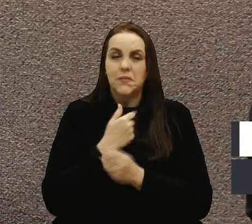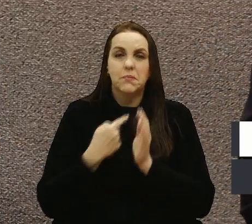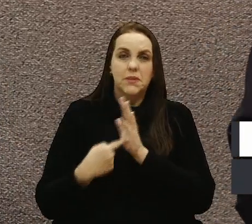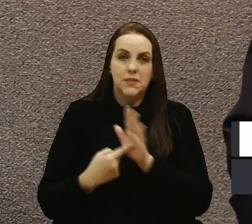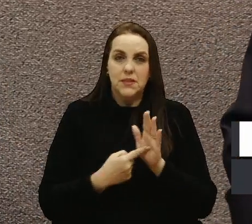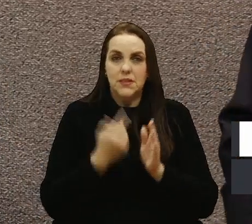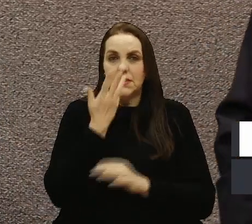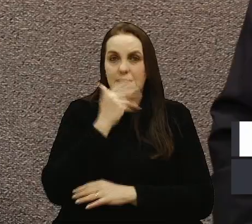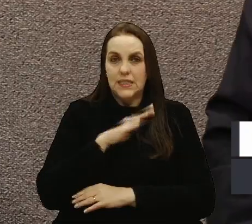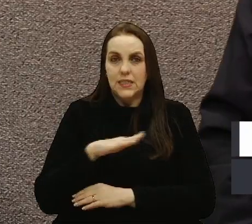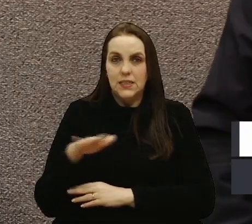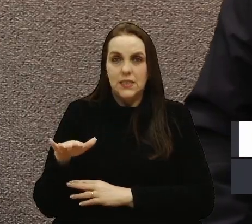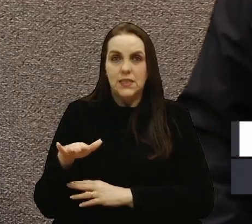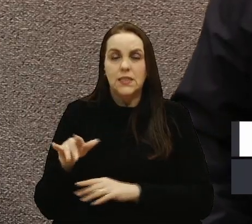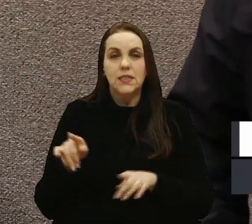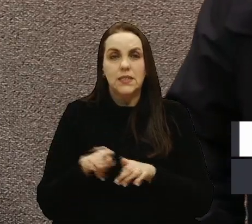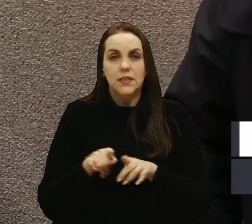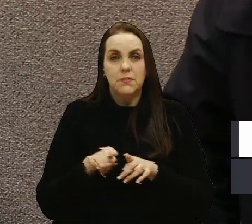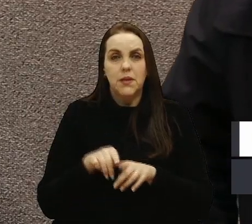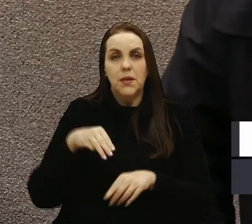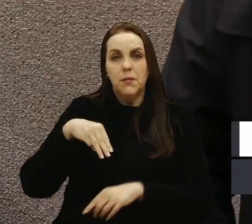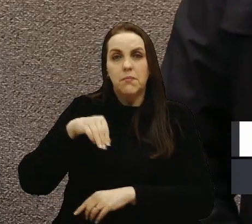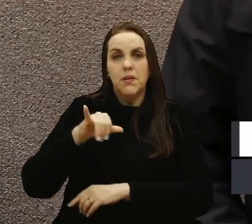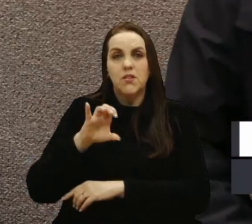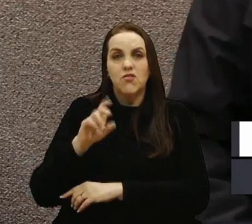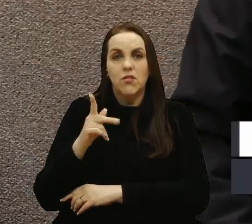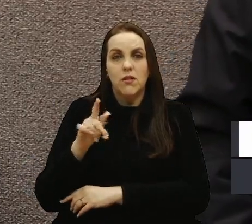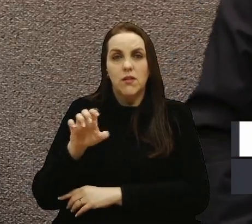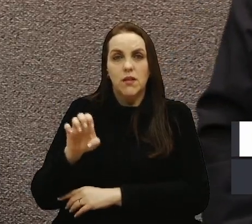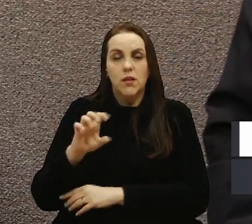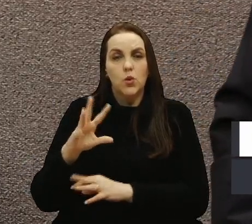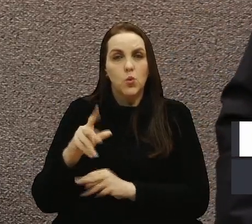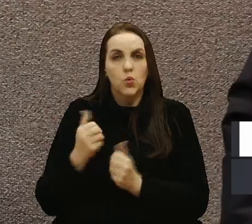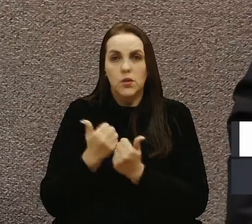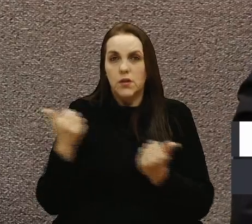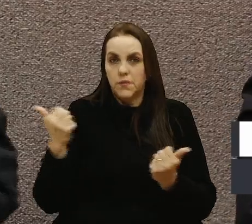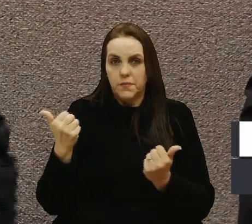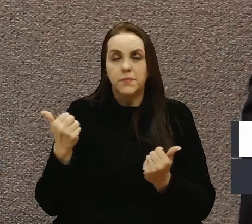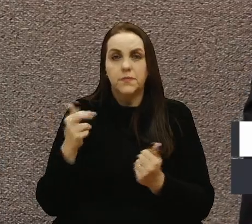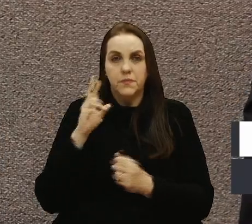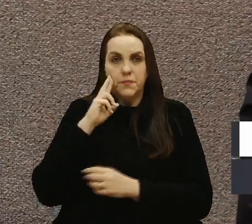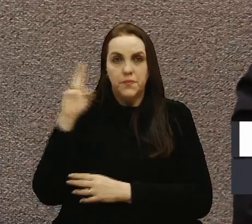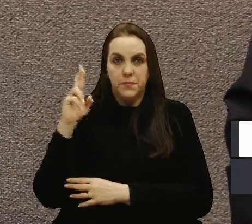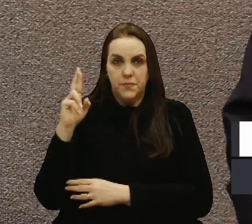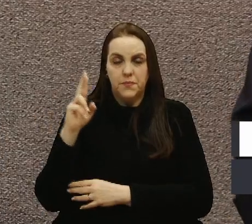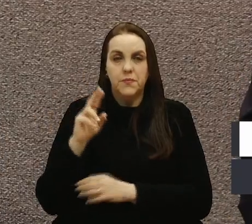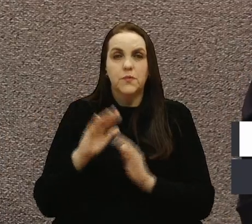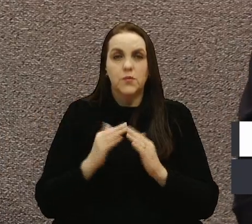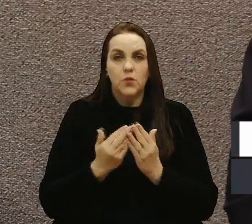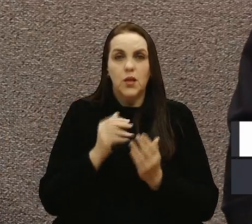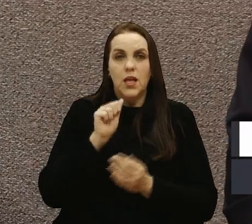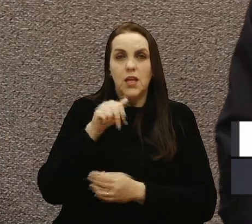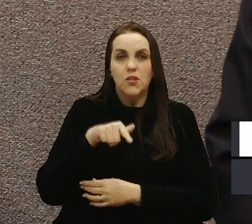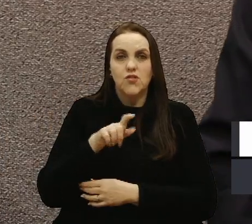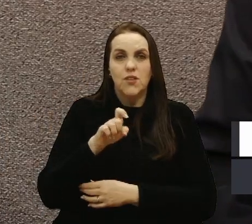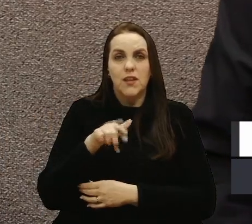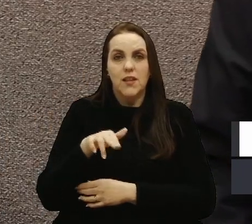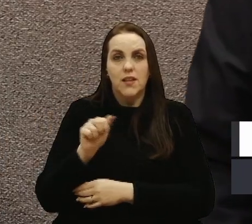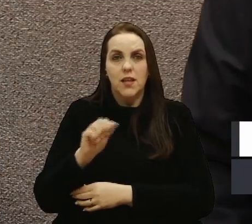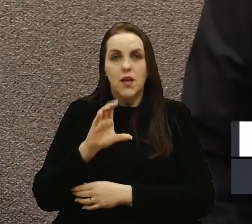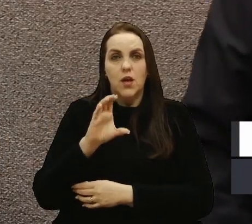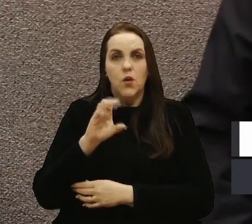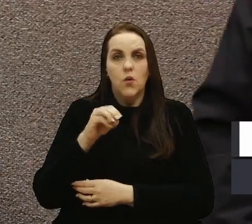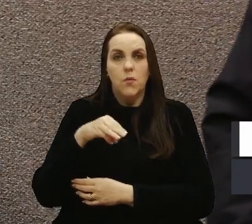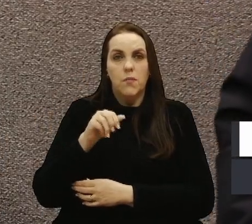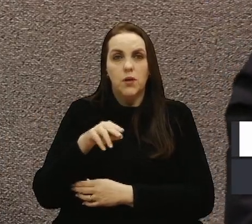também a Michele e toda a equipe diretiva da Escola Angelina Sassi Comanduli, parabéns.